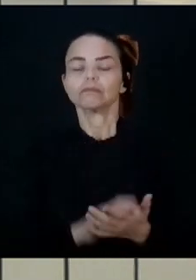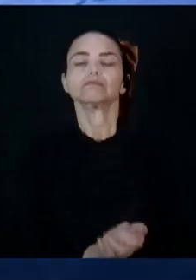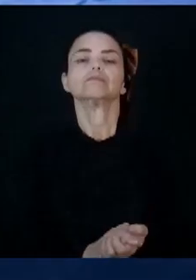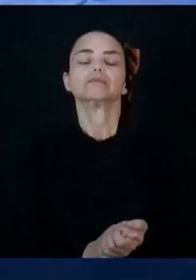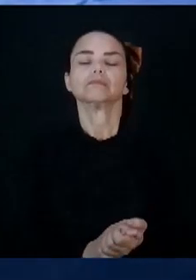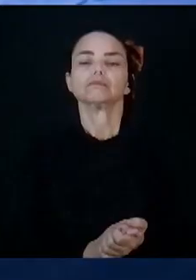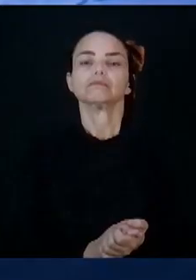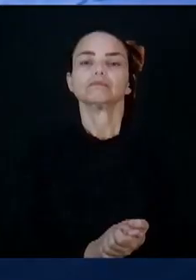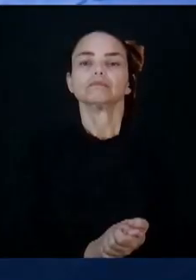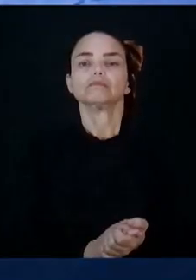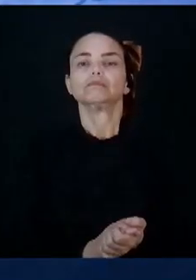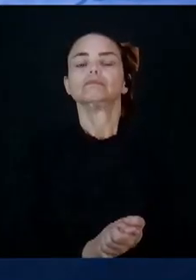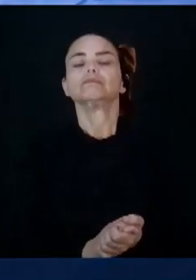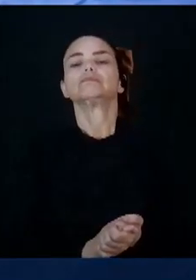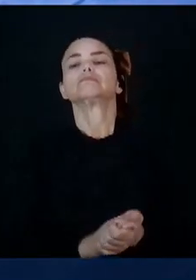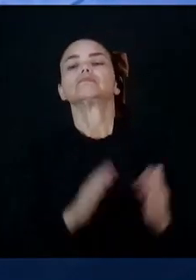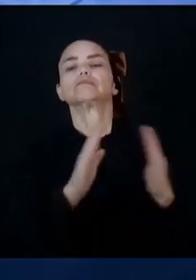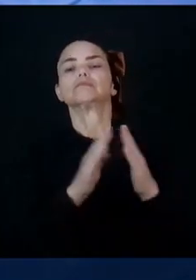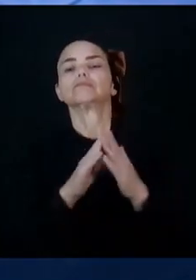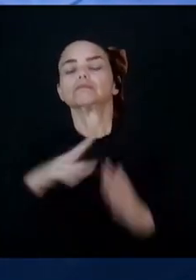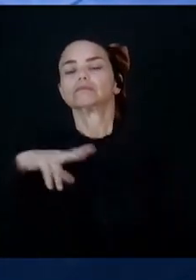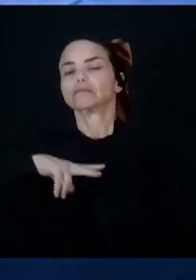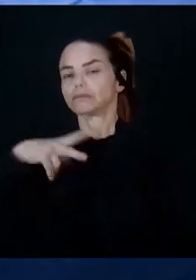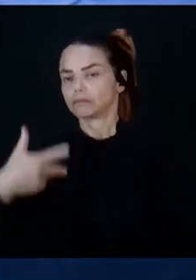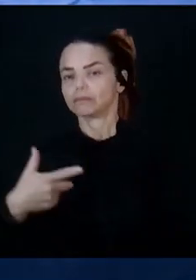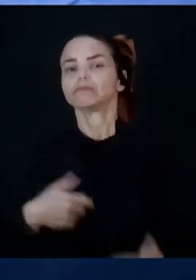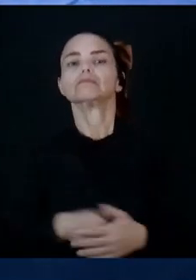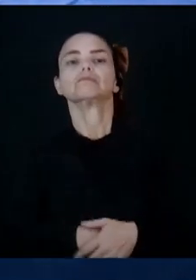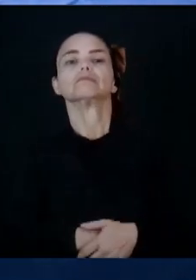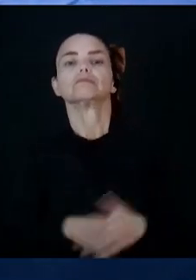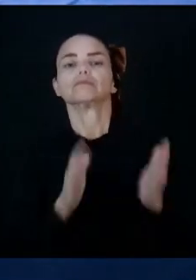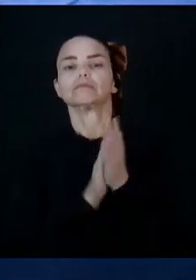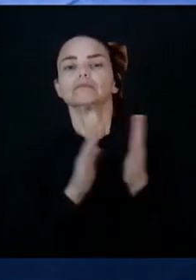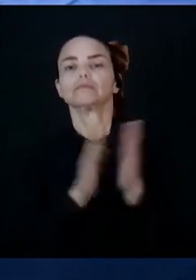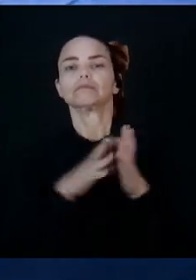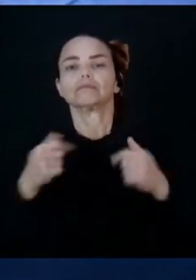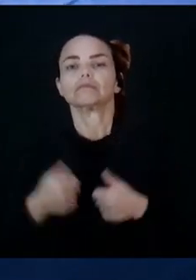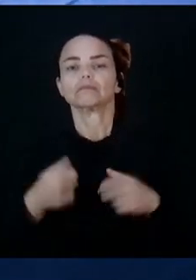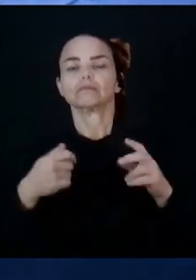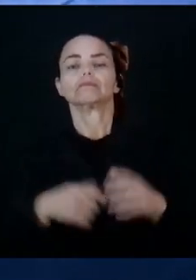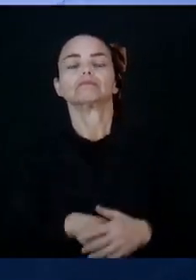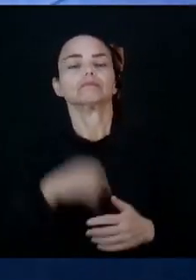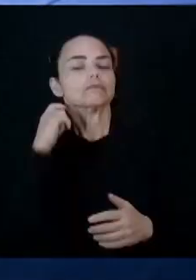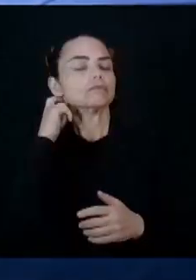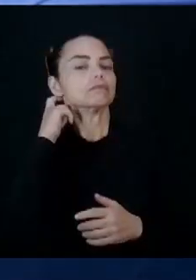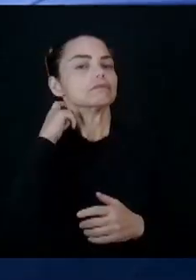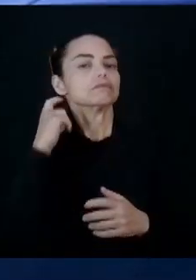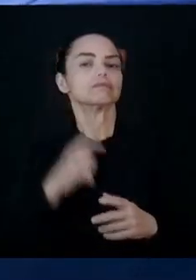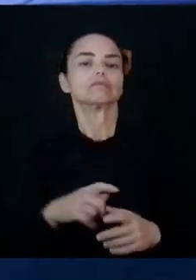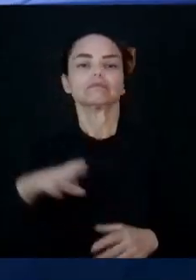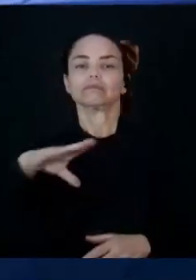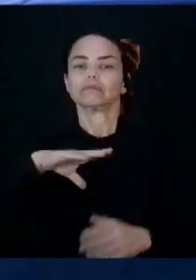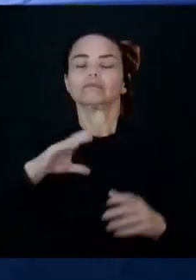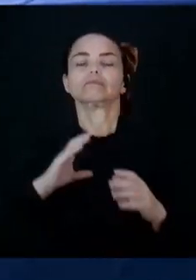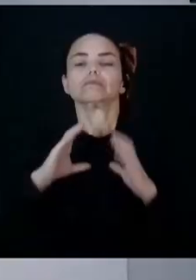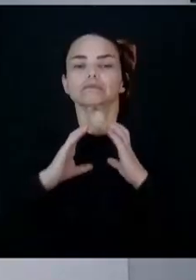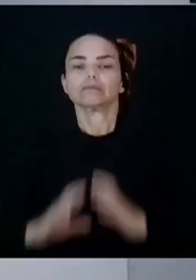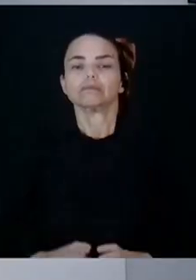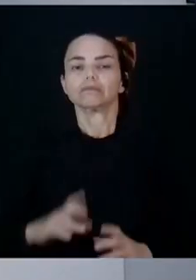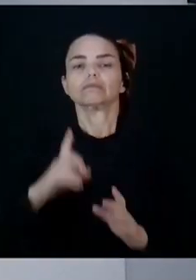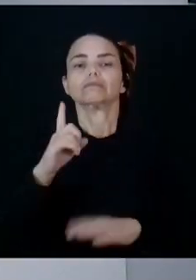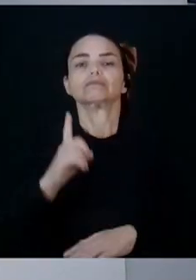A Casa de Portugal de Campinas foi palco da entrega do título de cidadã emérita à diretora da